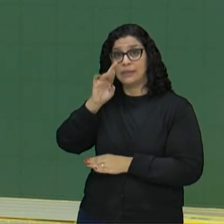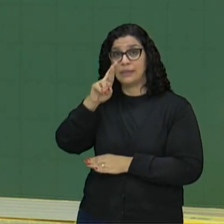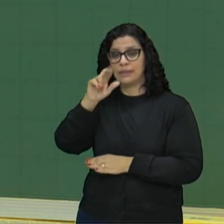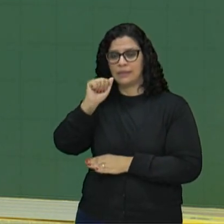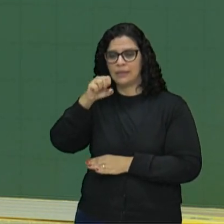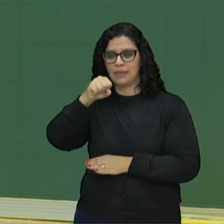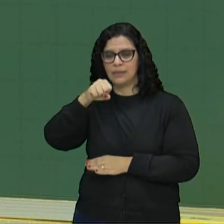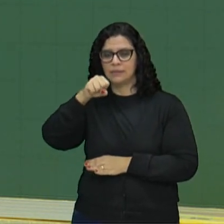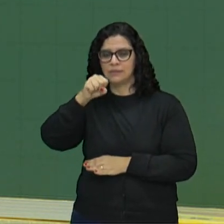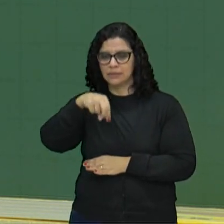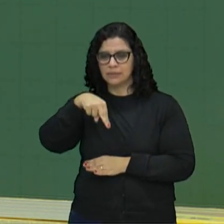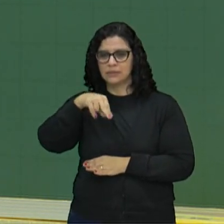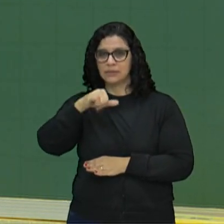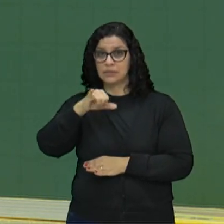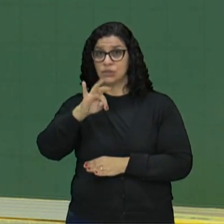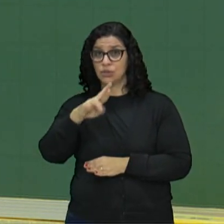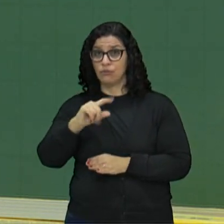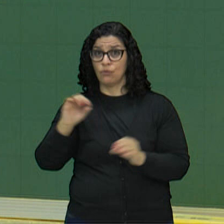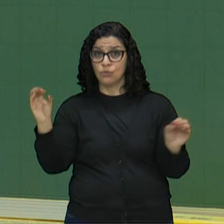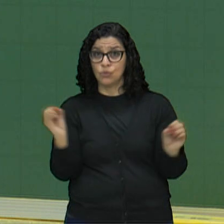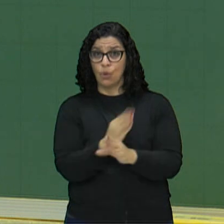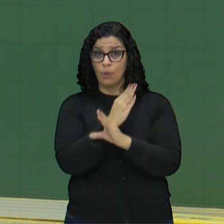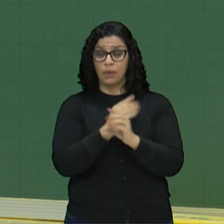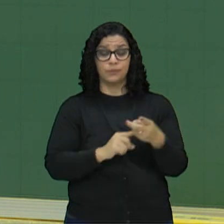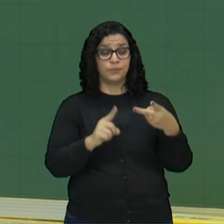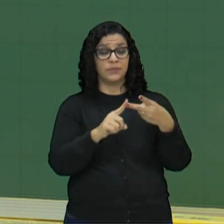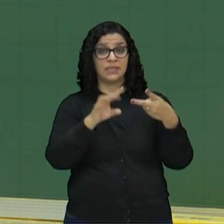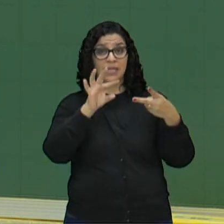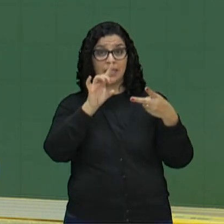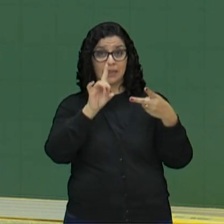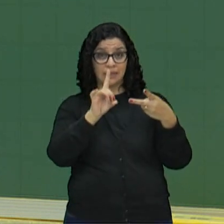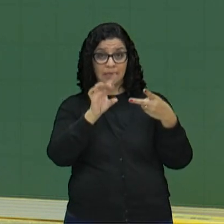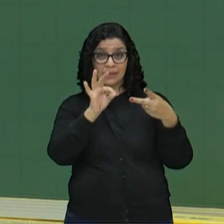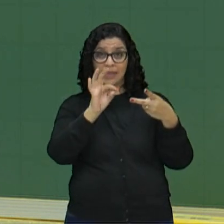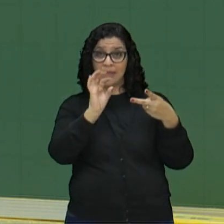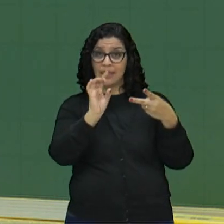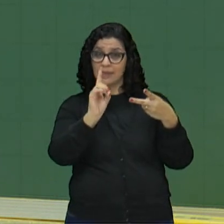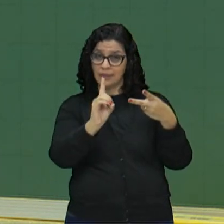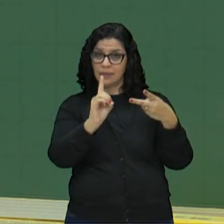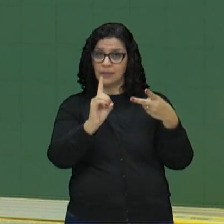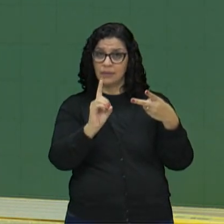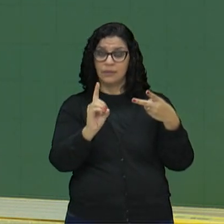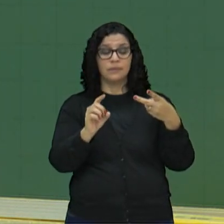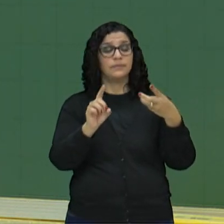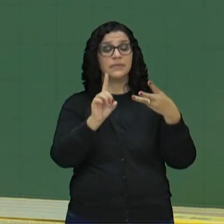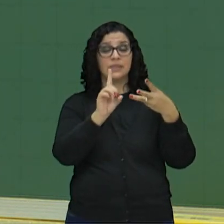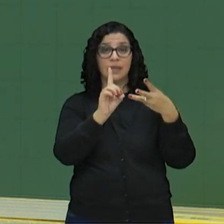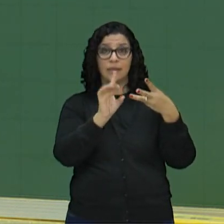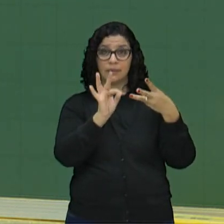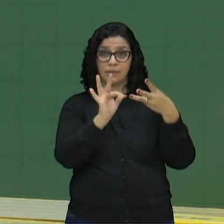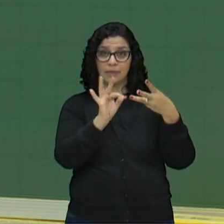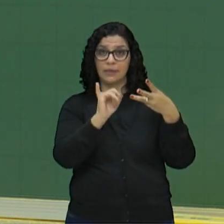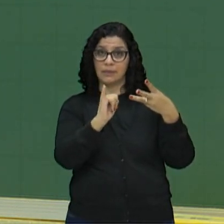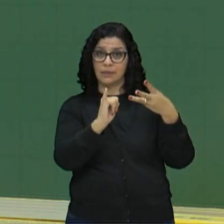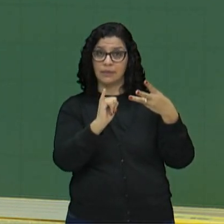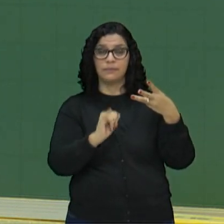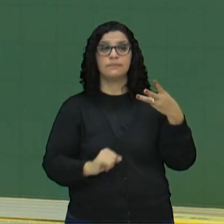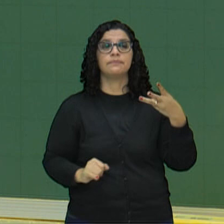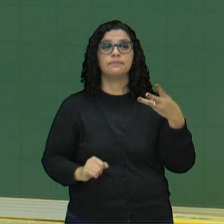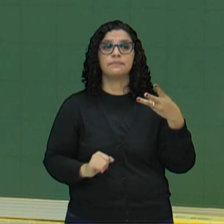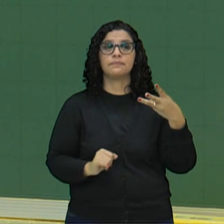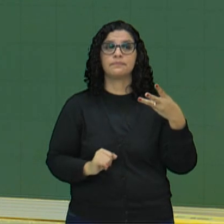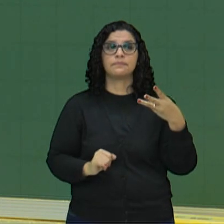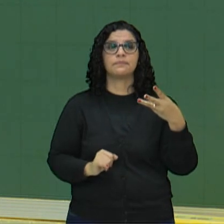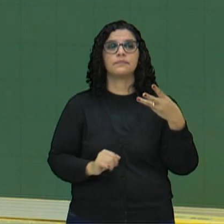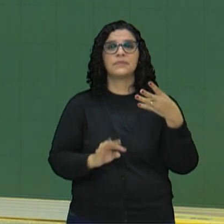sentido completo, transitivo direto, sem preposição, transitivo indireto,